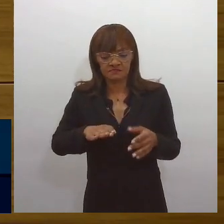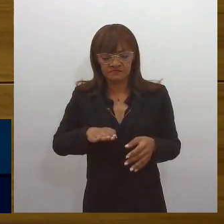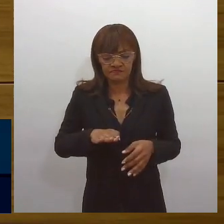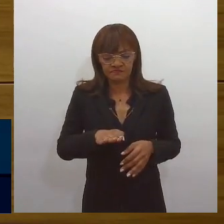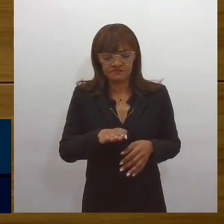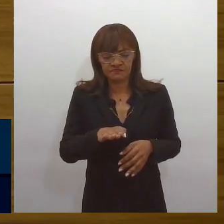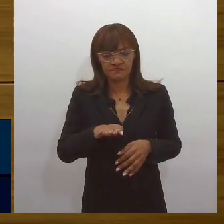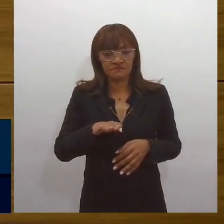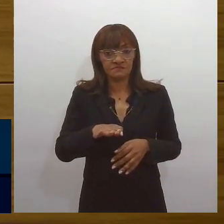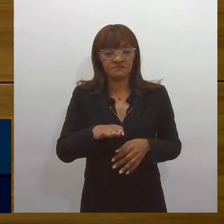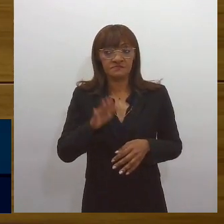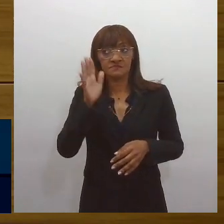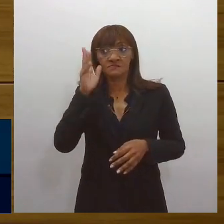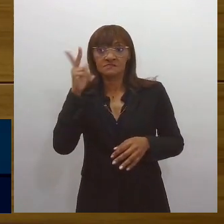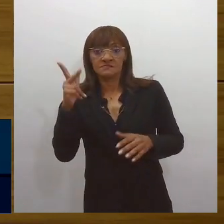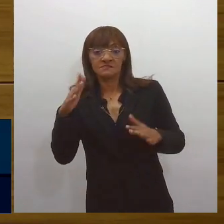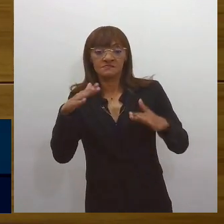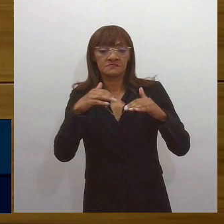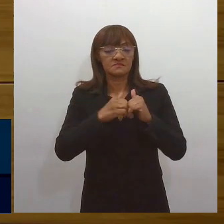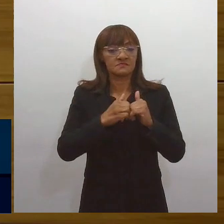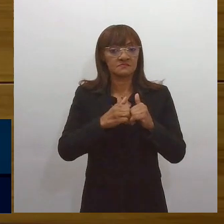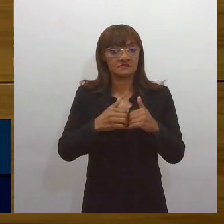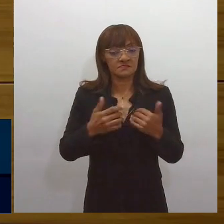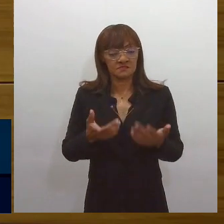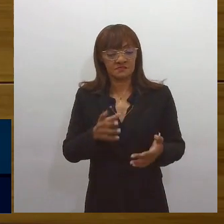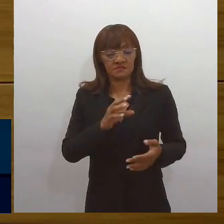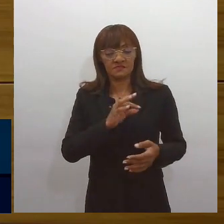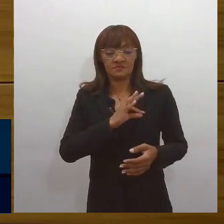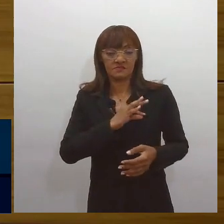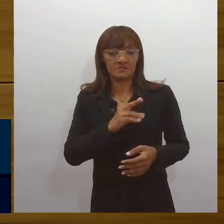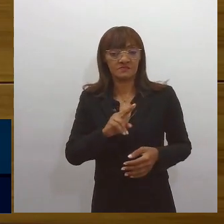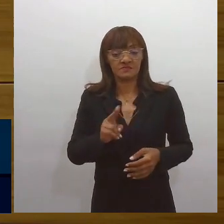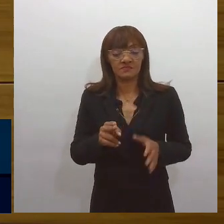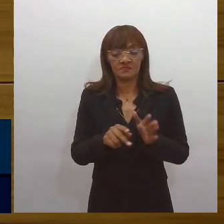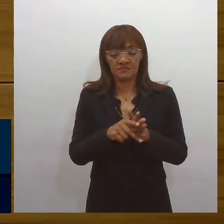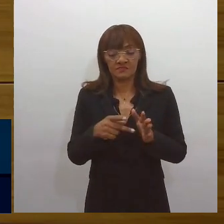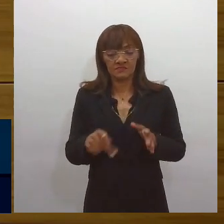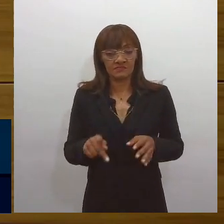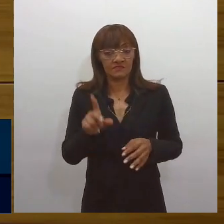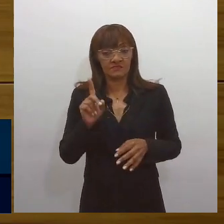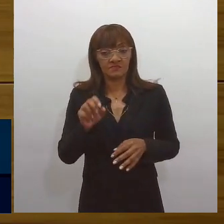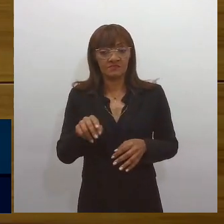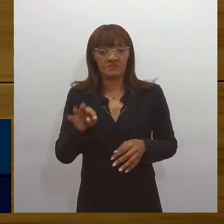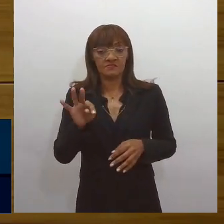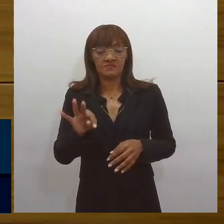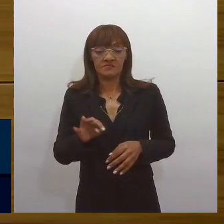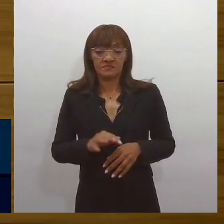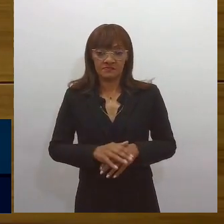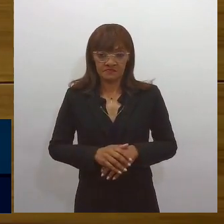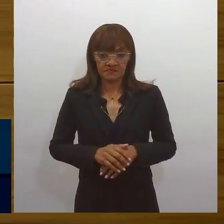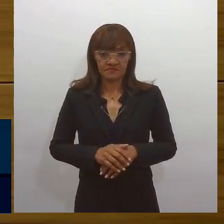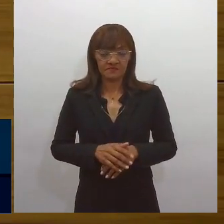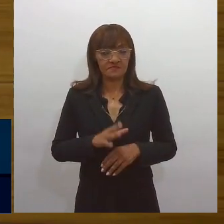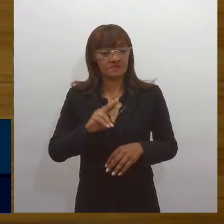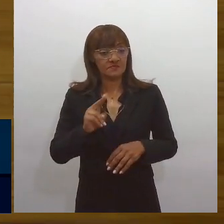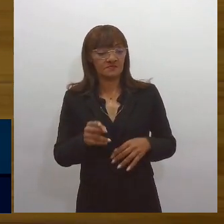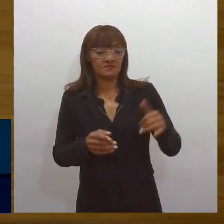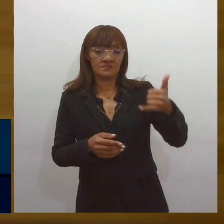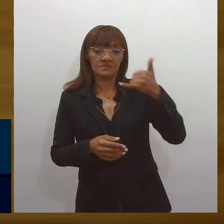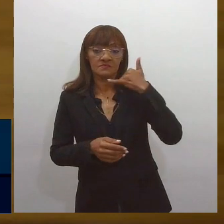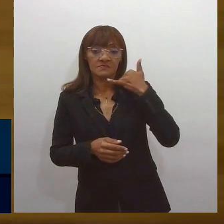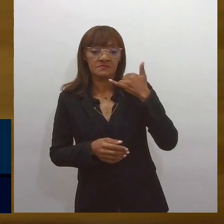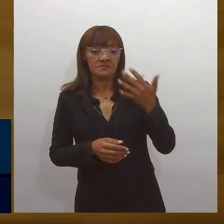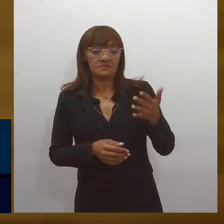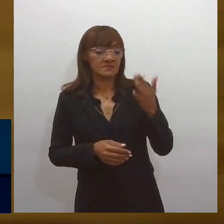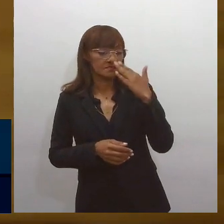próprio denite e a gente Auto aciona a polícia nos aciona nos Nos alerta para que a gente possa implementar eh